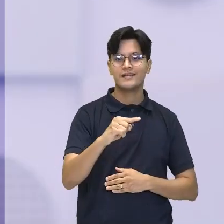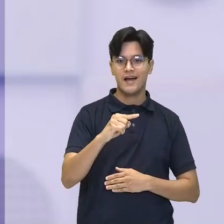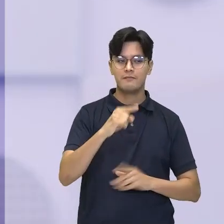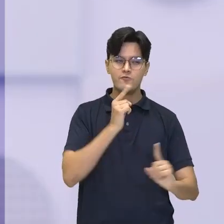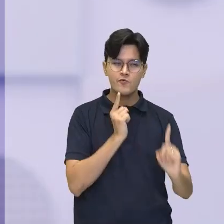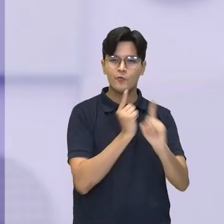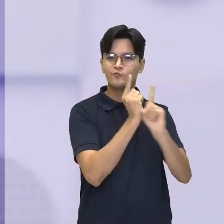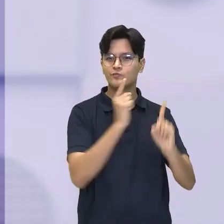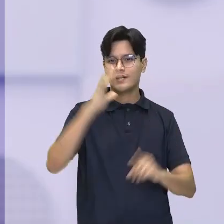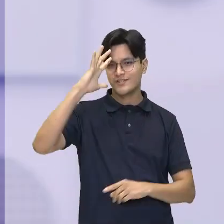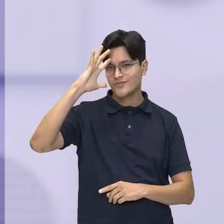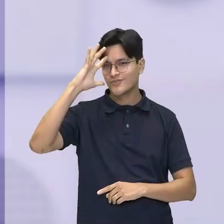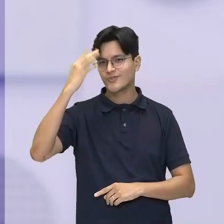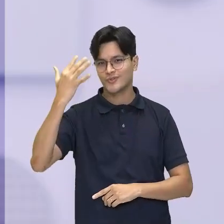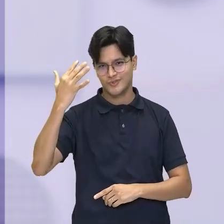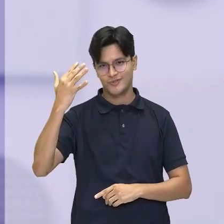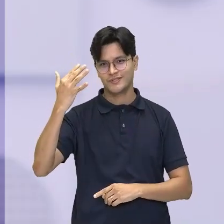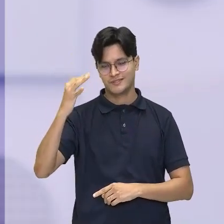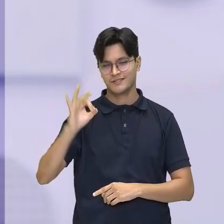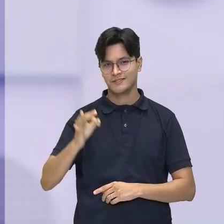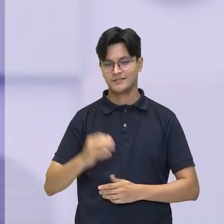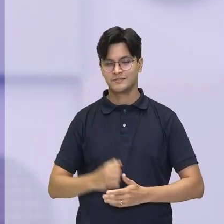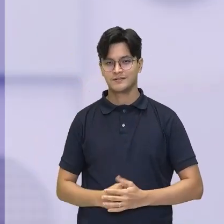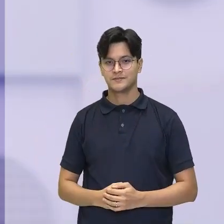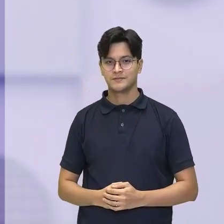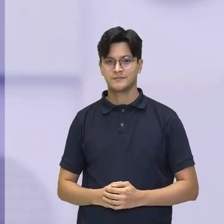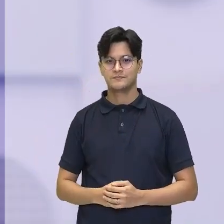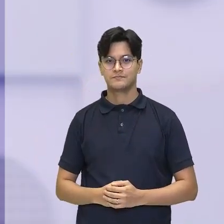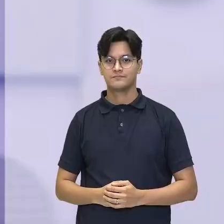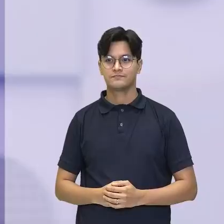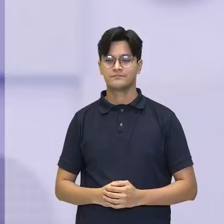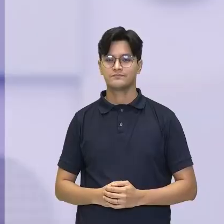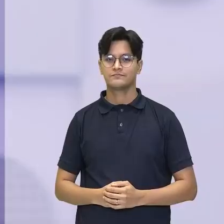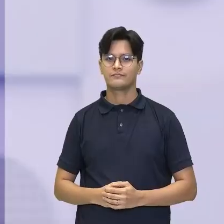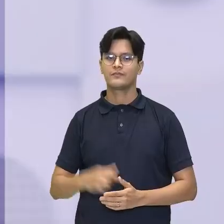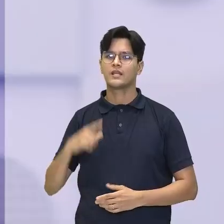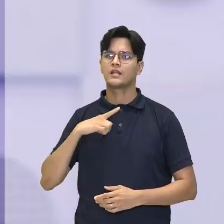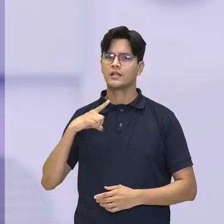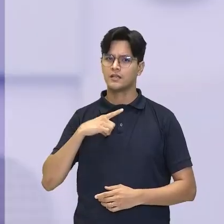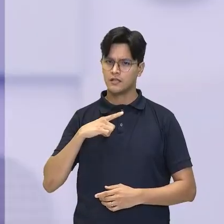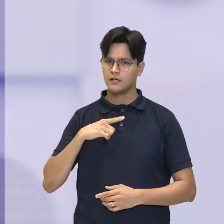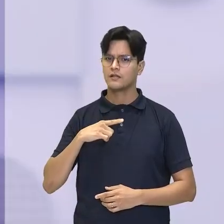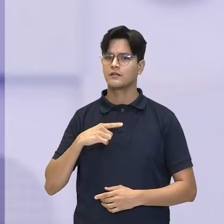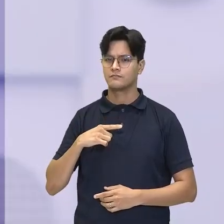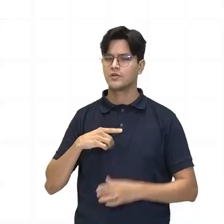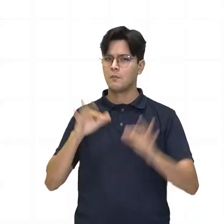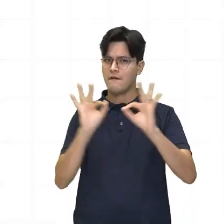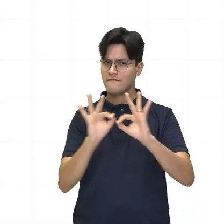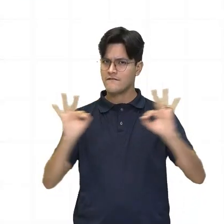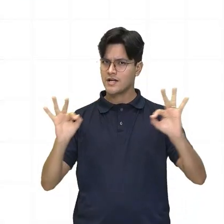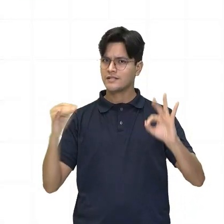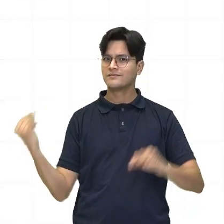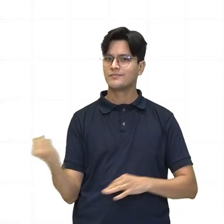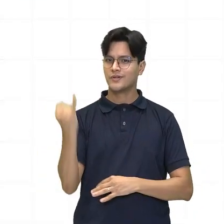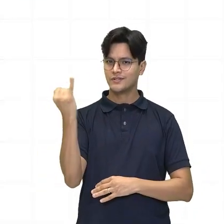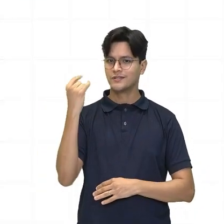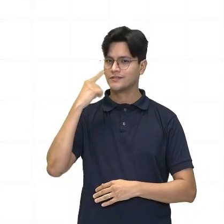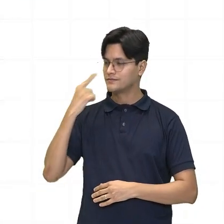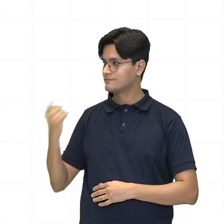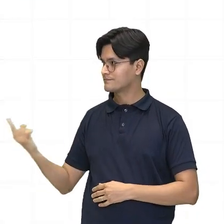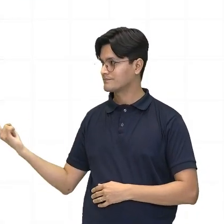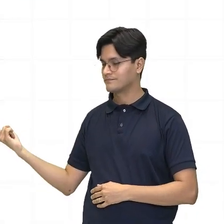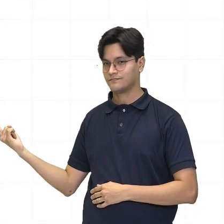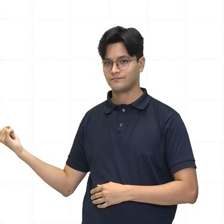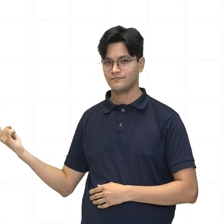para os seus problemas. Nós ainda temos aqui um parágrafo, uma frase importante, vamos lá na próxima